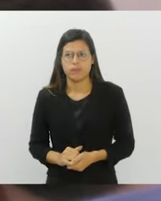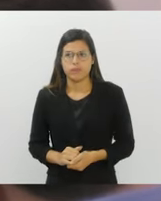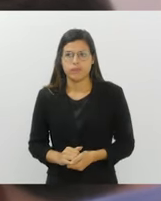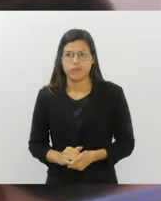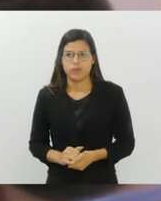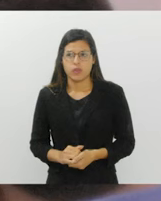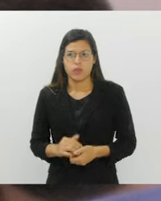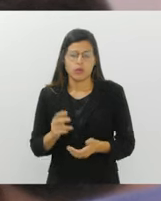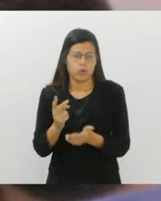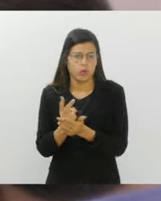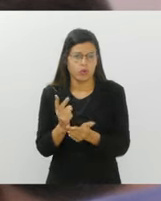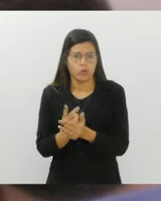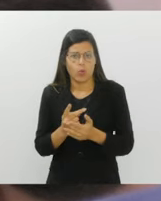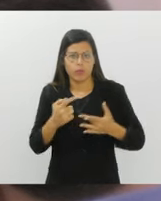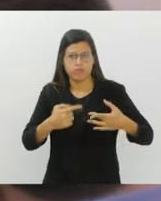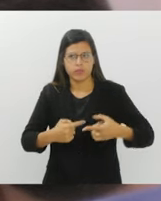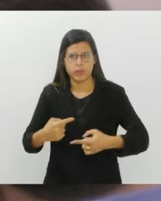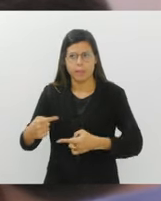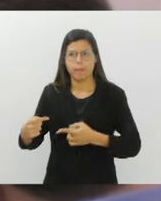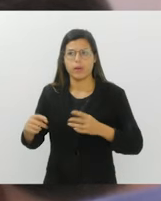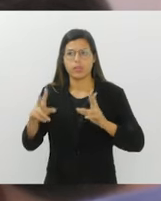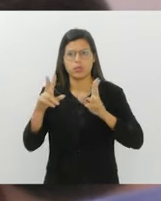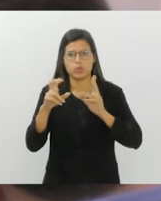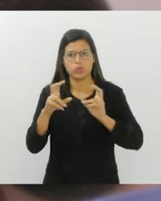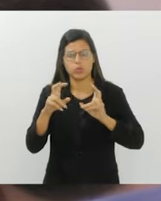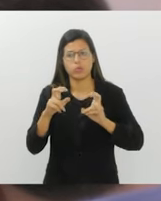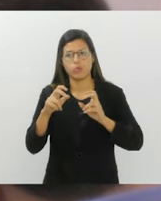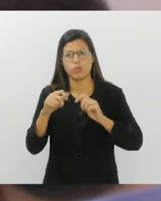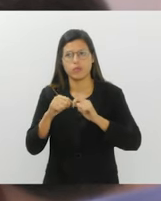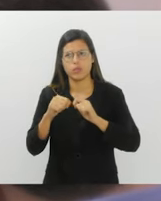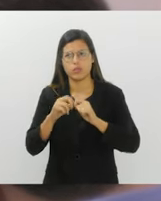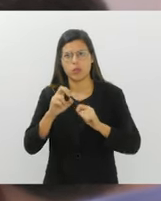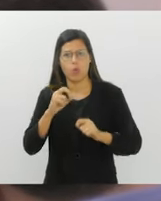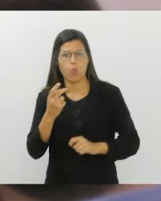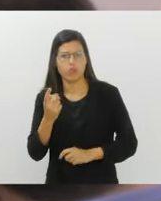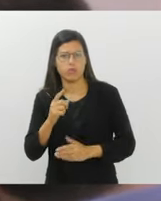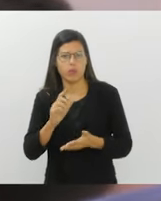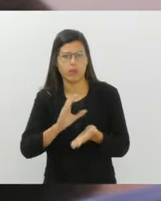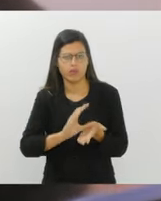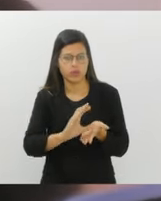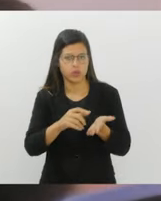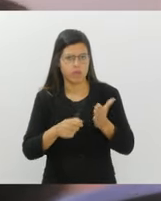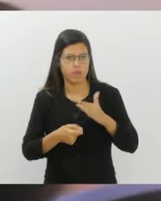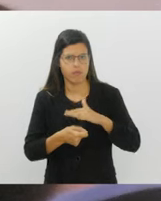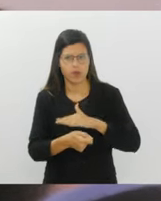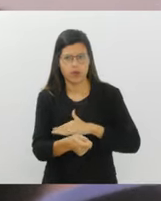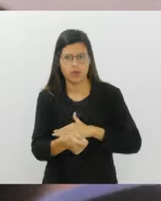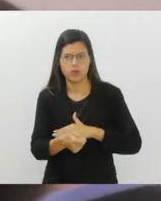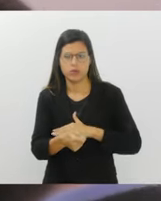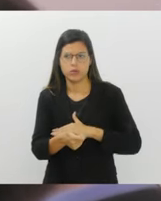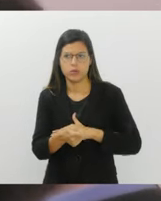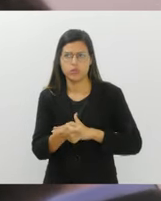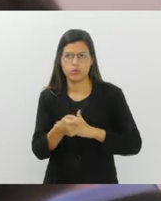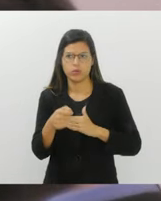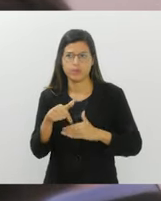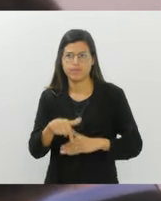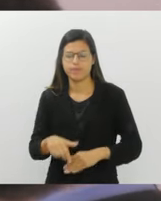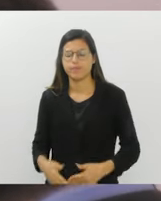aparentemente, uma discussão quanto à realização ou não dos investimentos nos números pactuados,